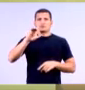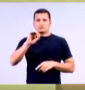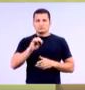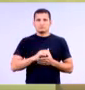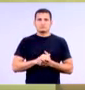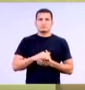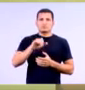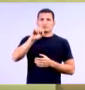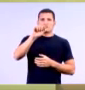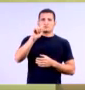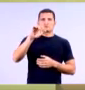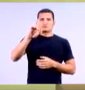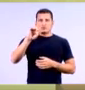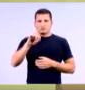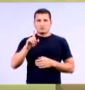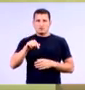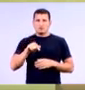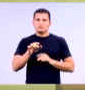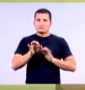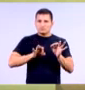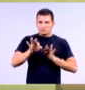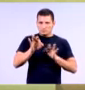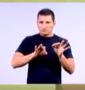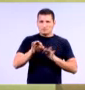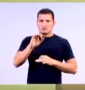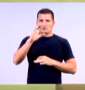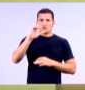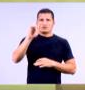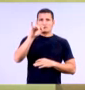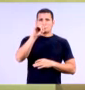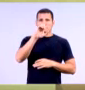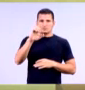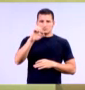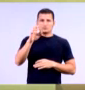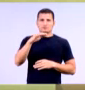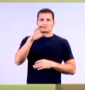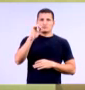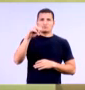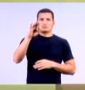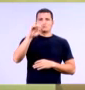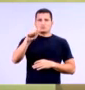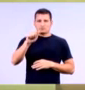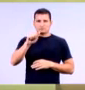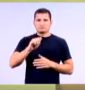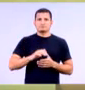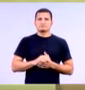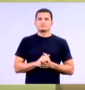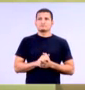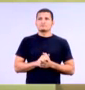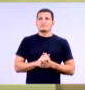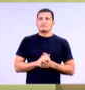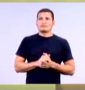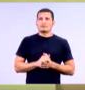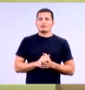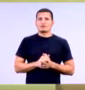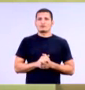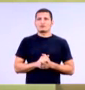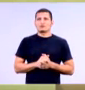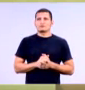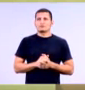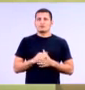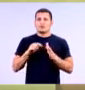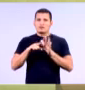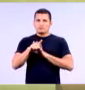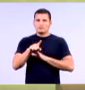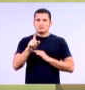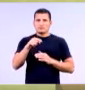atributo saldo da classe conta corrente. Entretanto, os métodos sacar e depositar também manipulam esses atributos. A pergunta